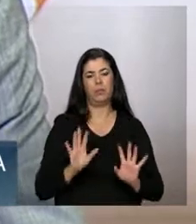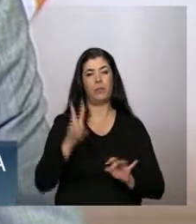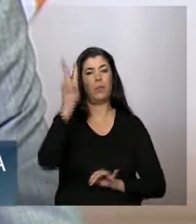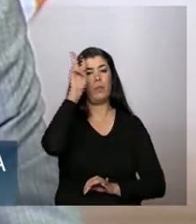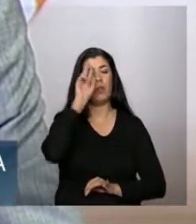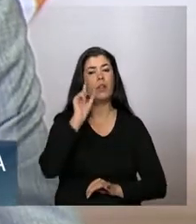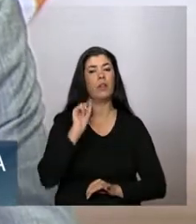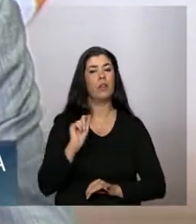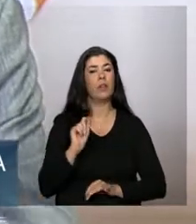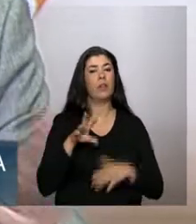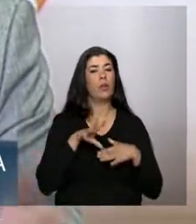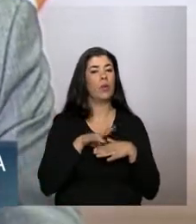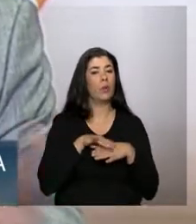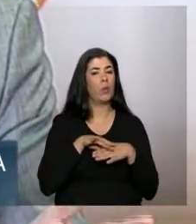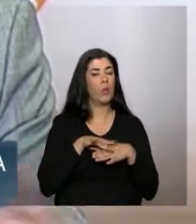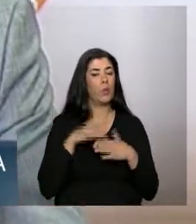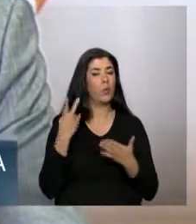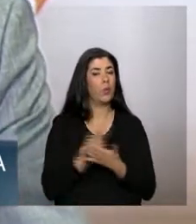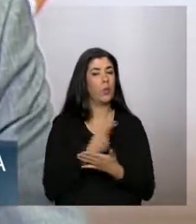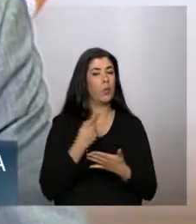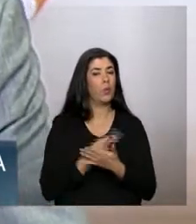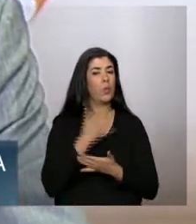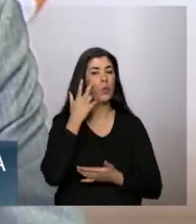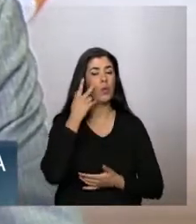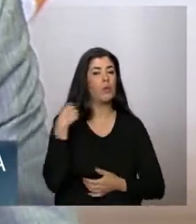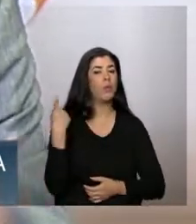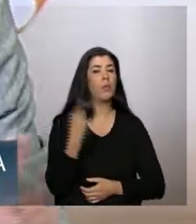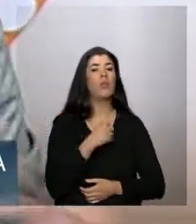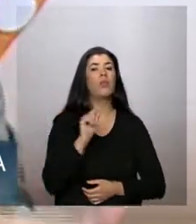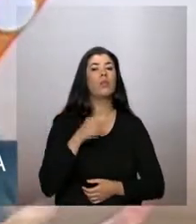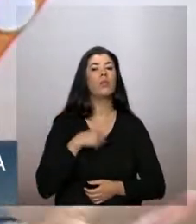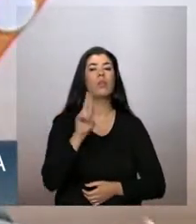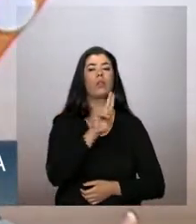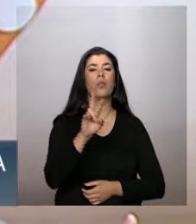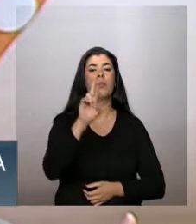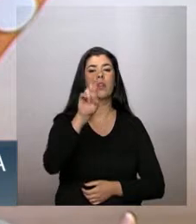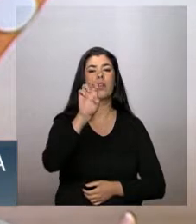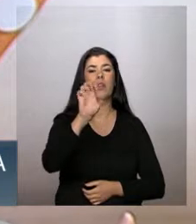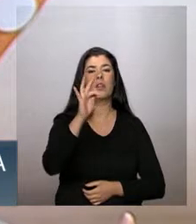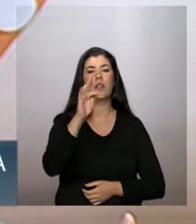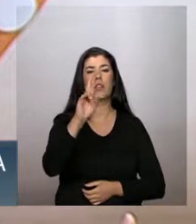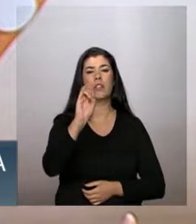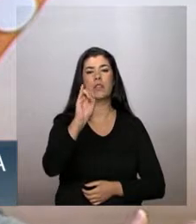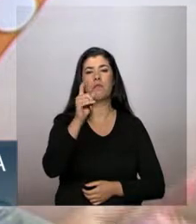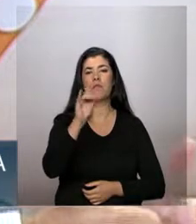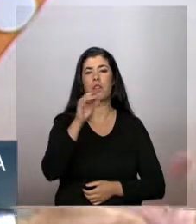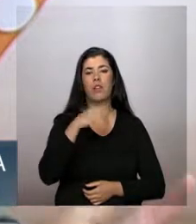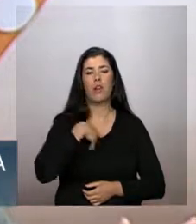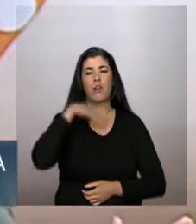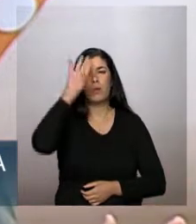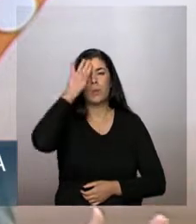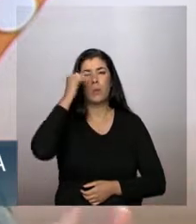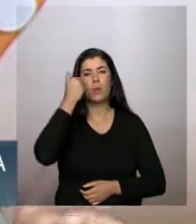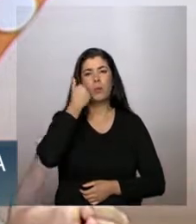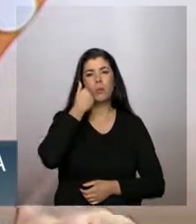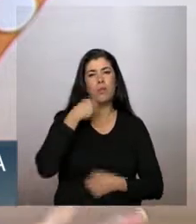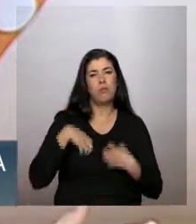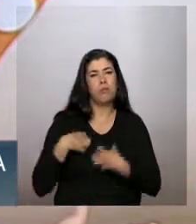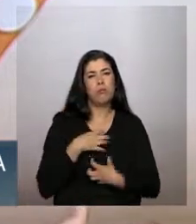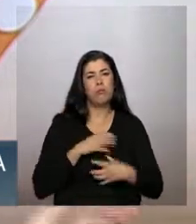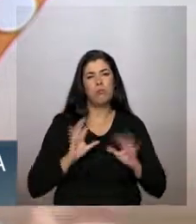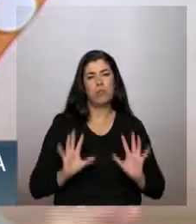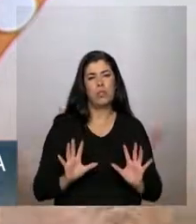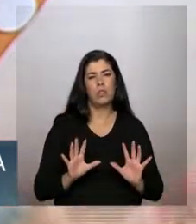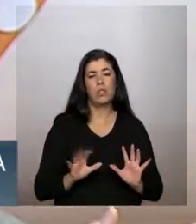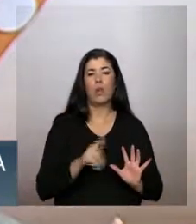que a enfermidade mais comum e prevalente entre nós é o resfriado comum, certo? E o resfriado, ele é